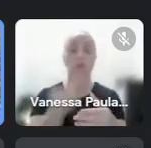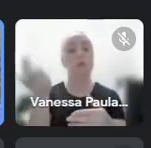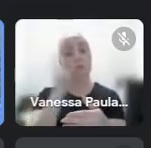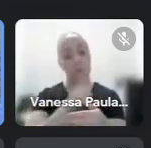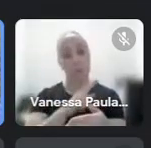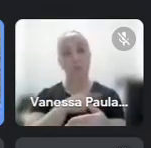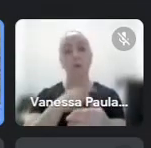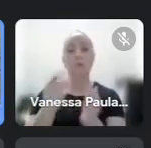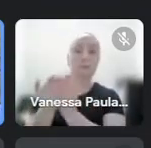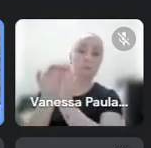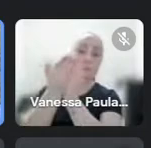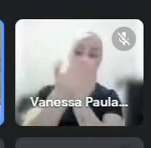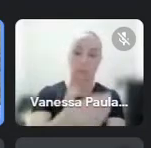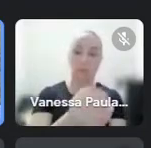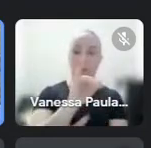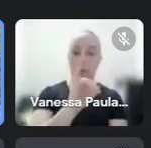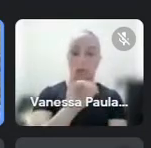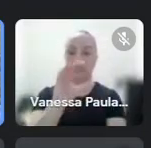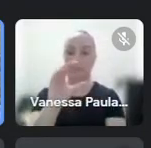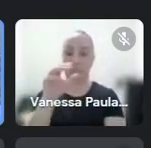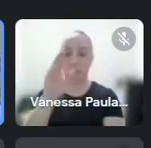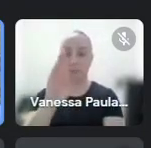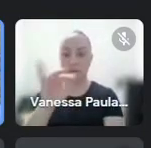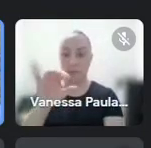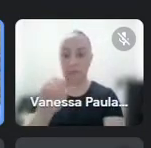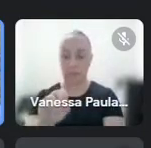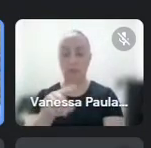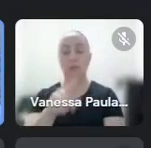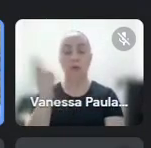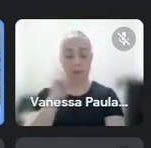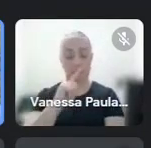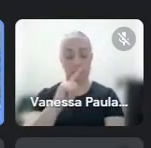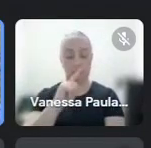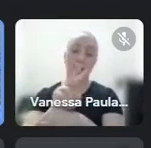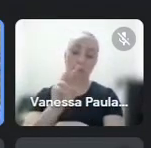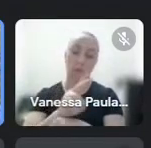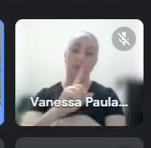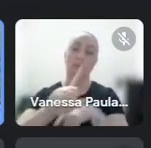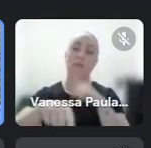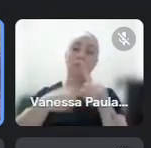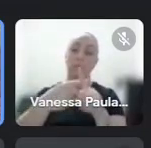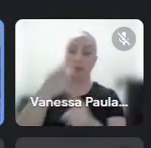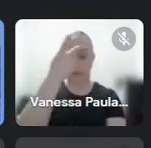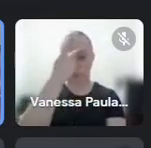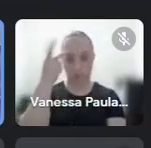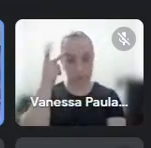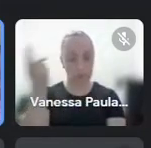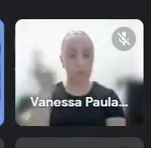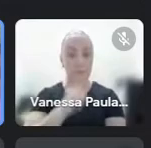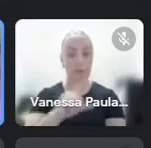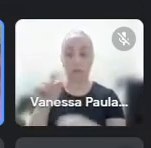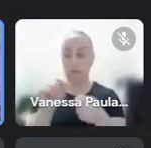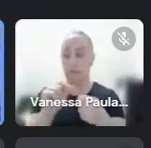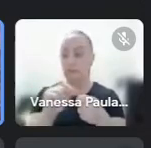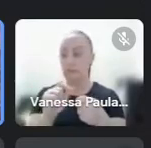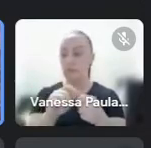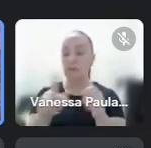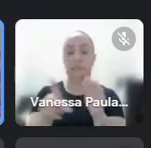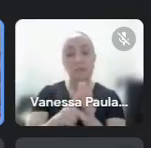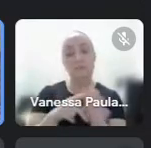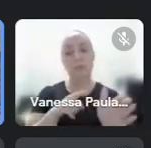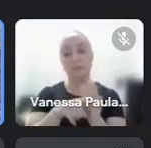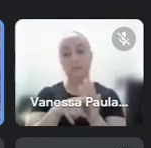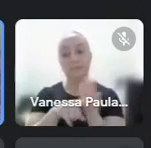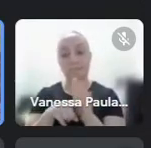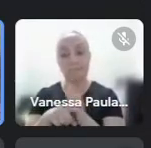barco do ICMBio, e o ICMBio deu um apoio, uma retaguarda e mais pessoas para realizar essa coleta em vários